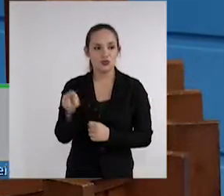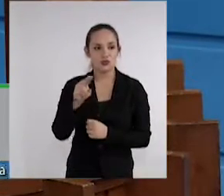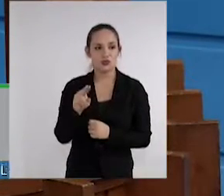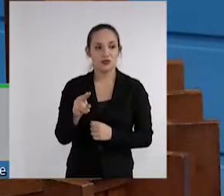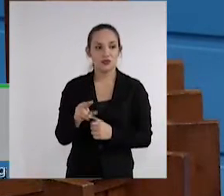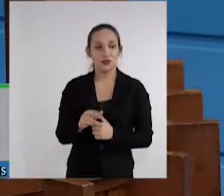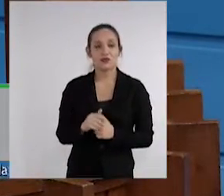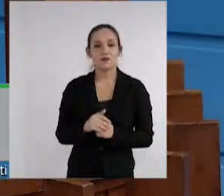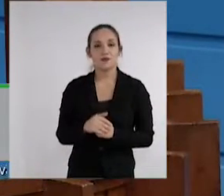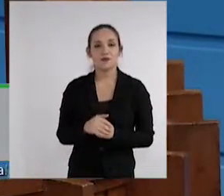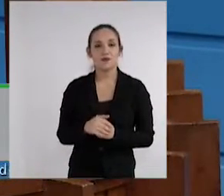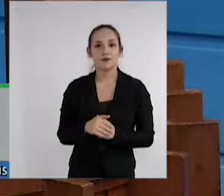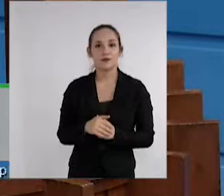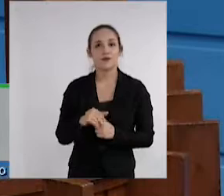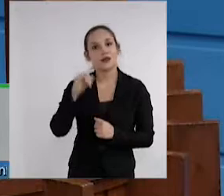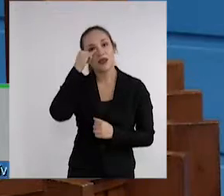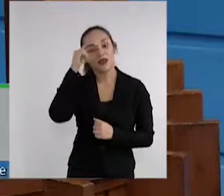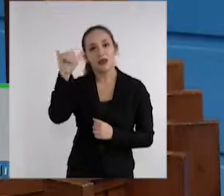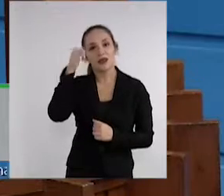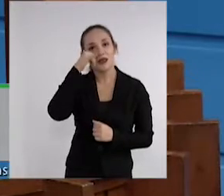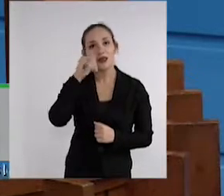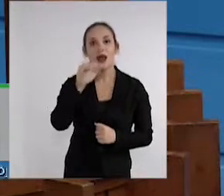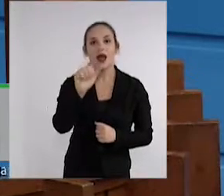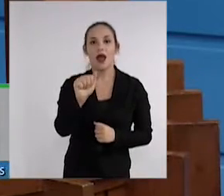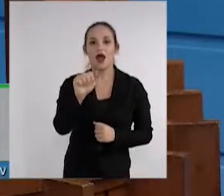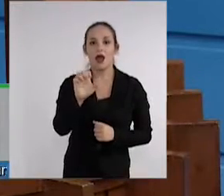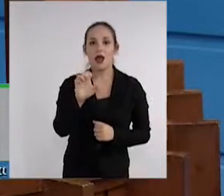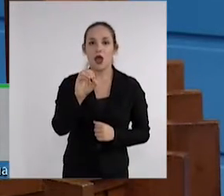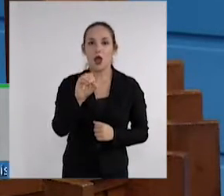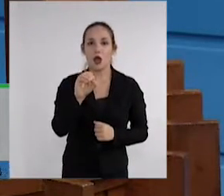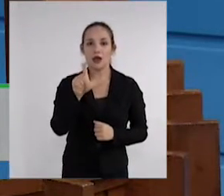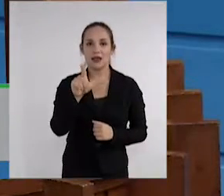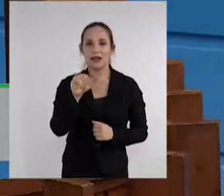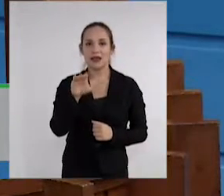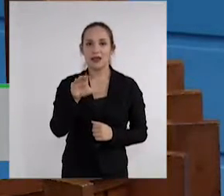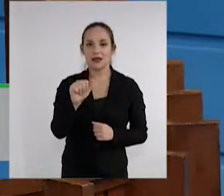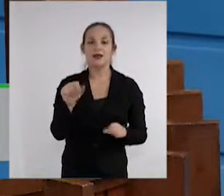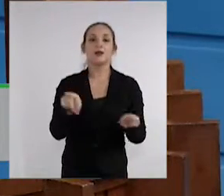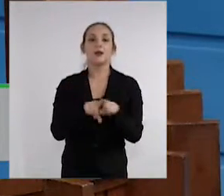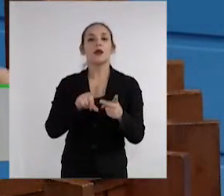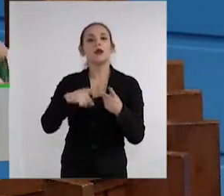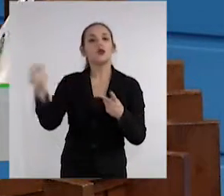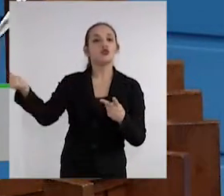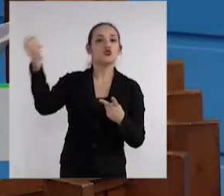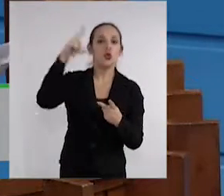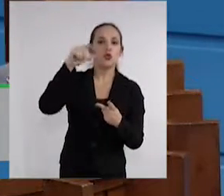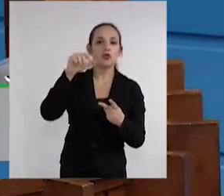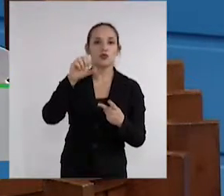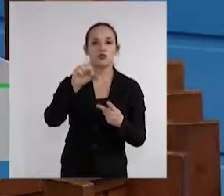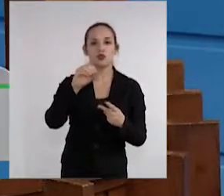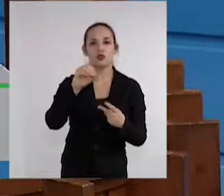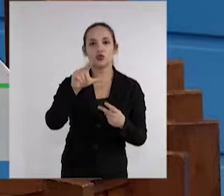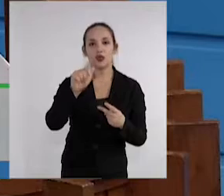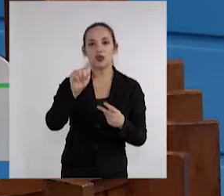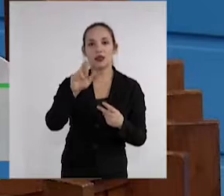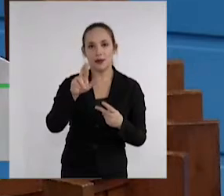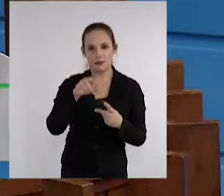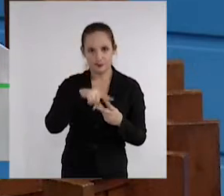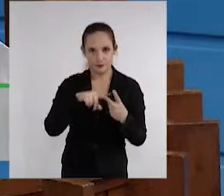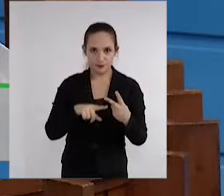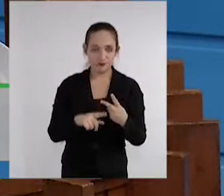gás, da energia eólica e da energia solar. E nós temos toda